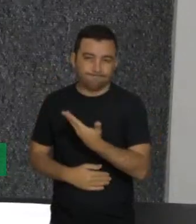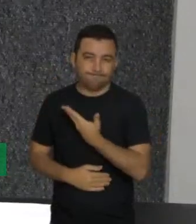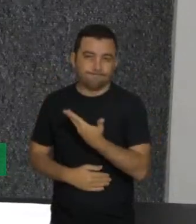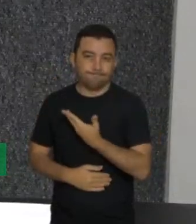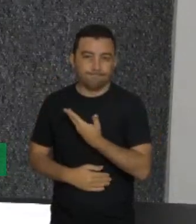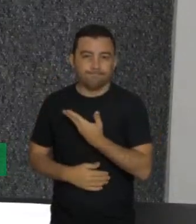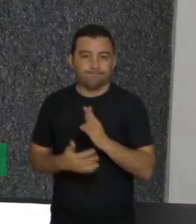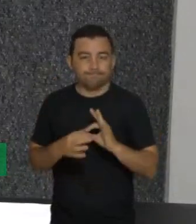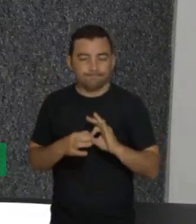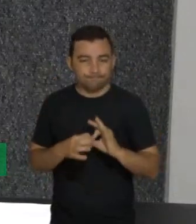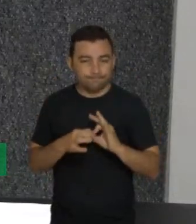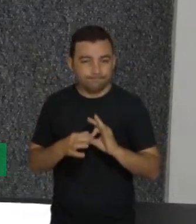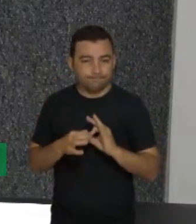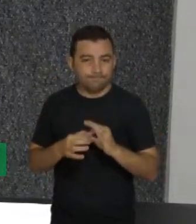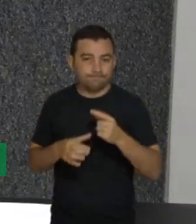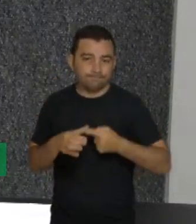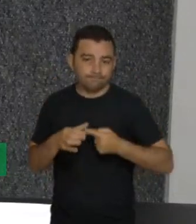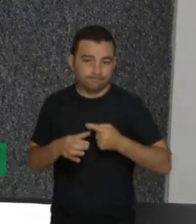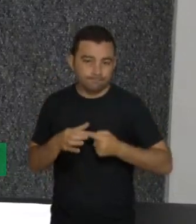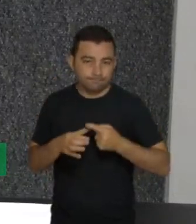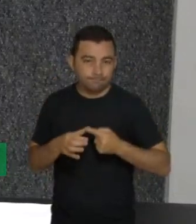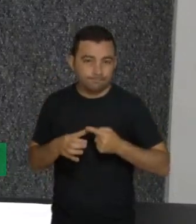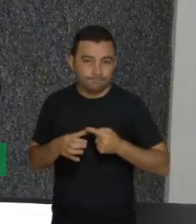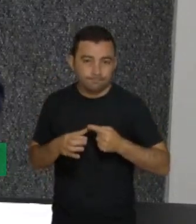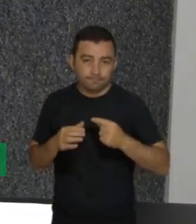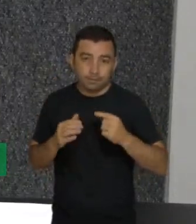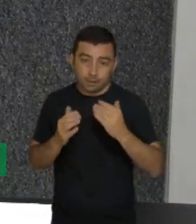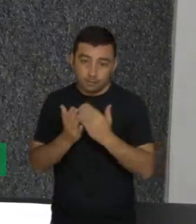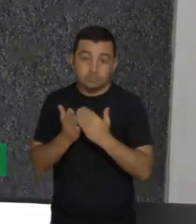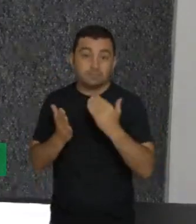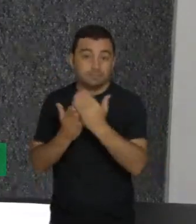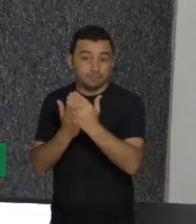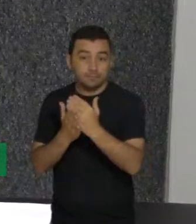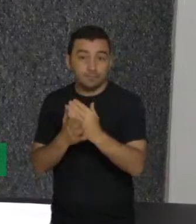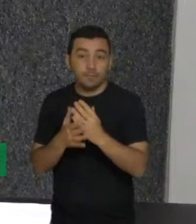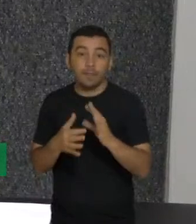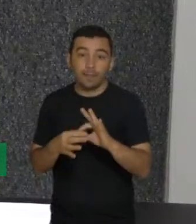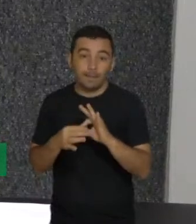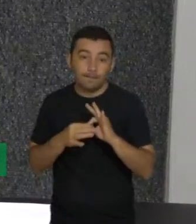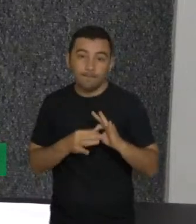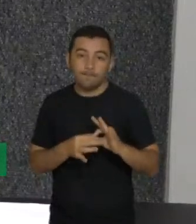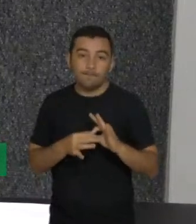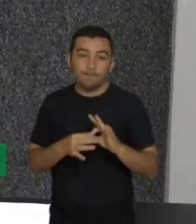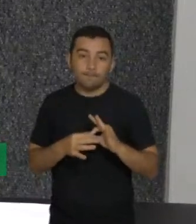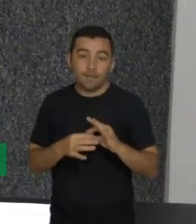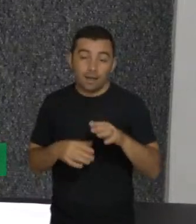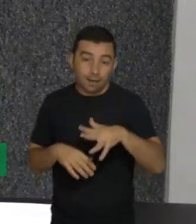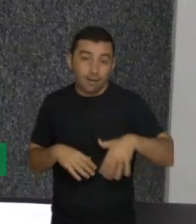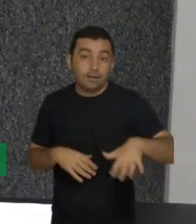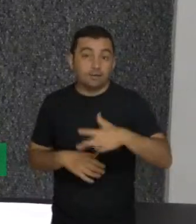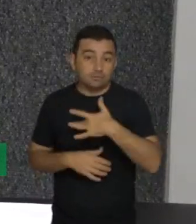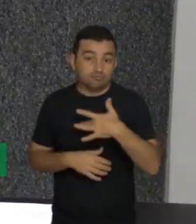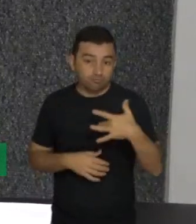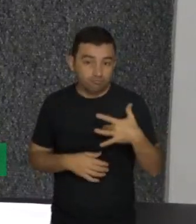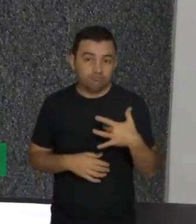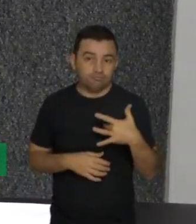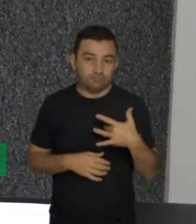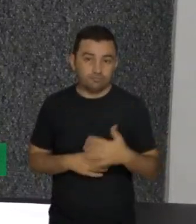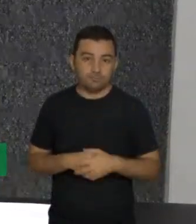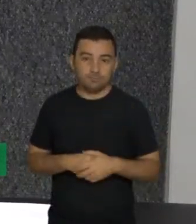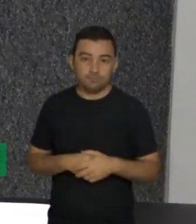Parceiro aqui de comissão e sobretudo parceiro eh na área da saúde né é uma